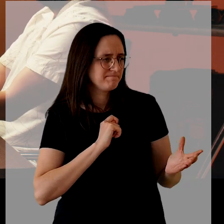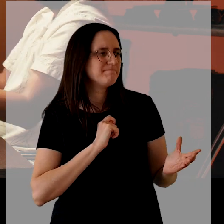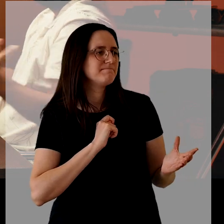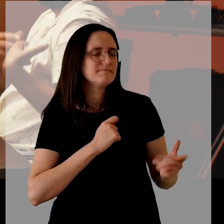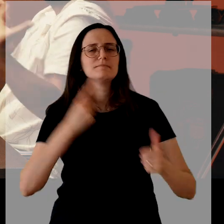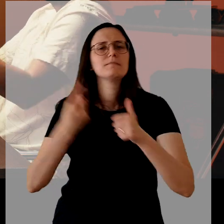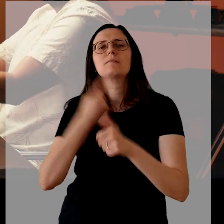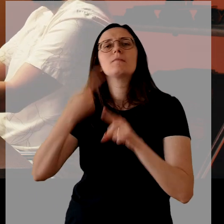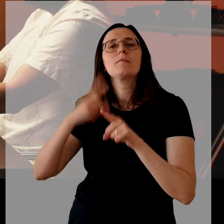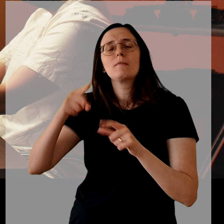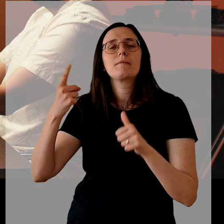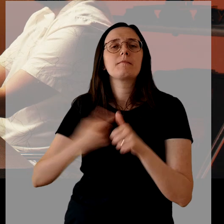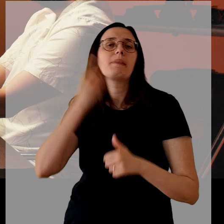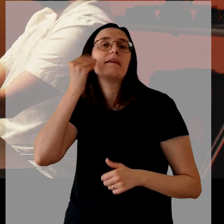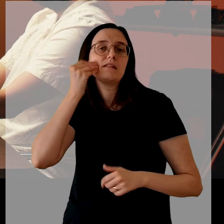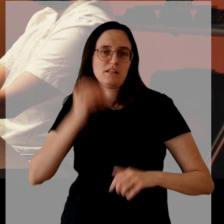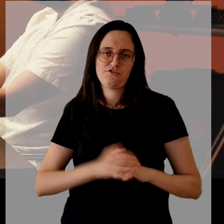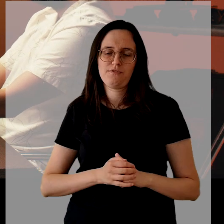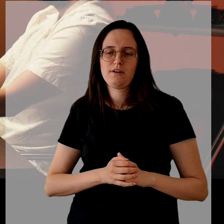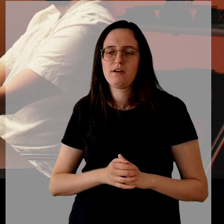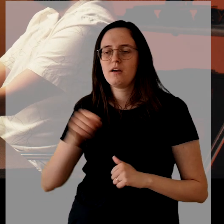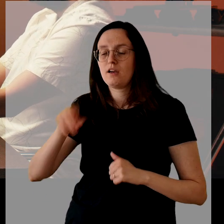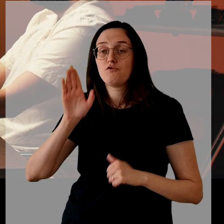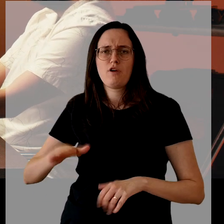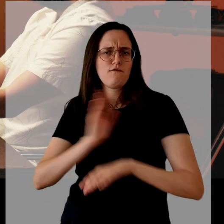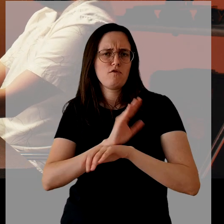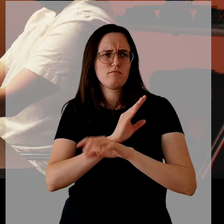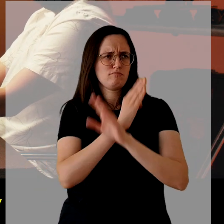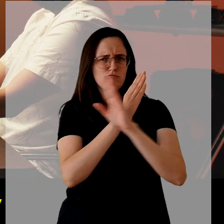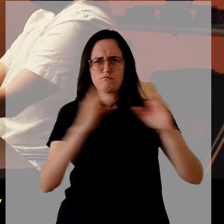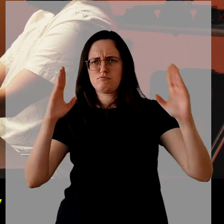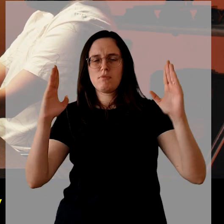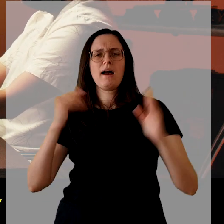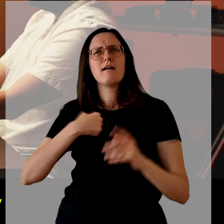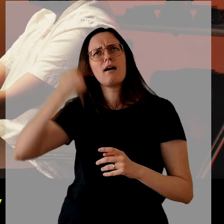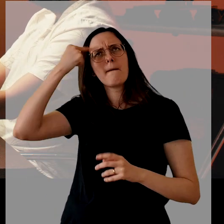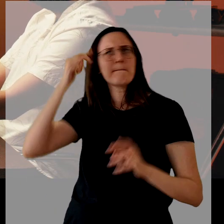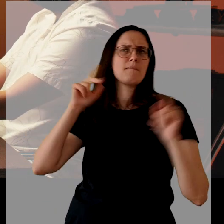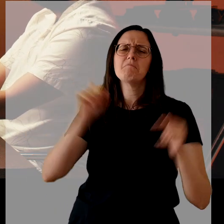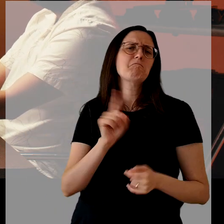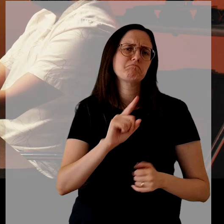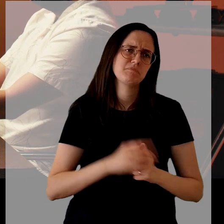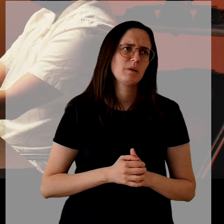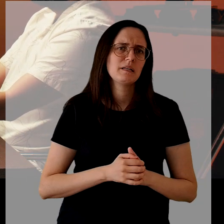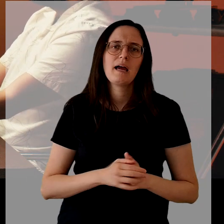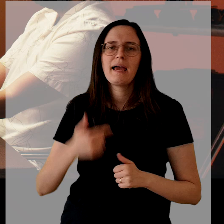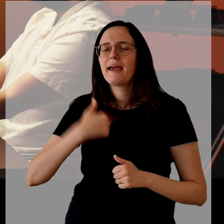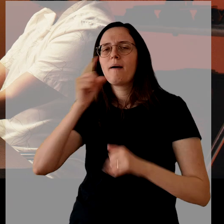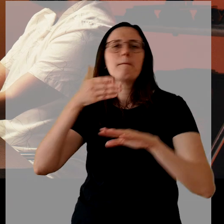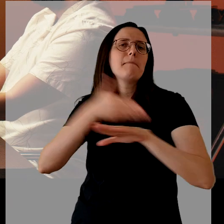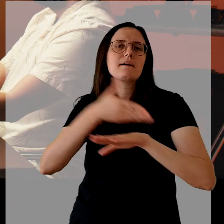Primeiro, porque foi a primeira tentativa, entendeu? Essa coisa assim, já um longa, não me ocorreu fazer diferente, entendeu? Eu